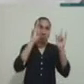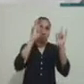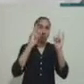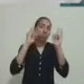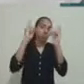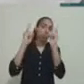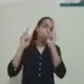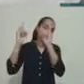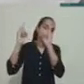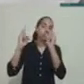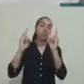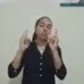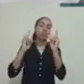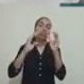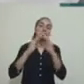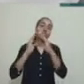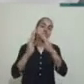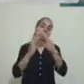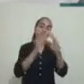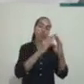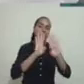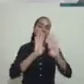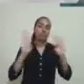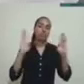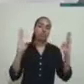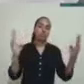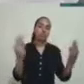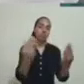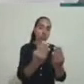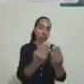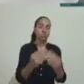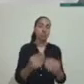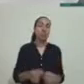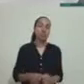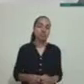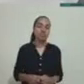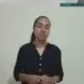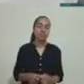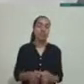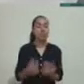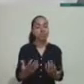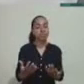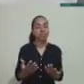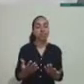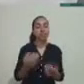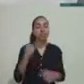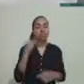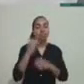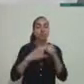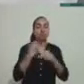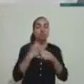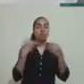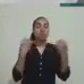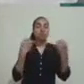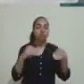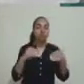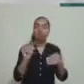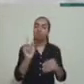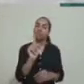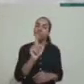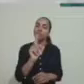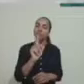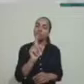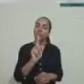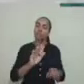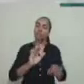para residenciais da cidade. Por quê? Não que a muralha virtual vá fazer o papel de monitoramento, não. Mas